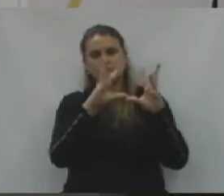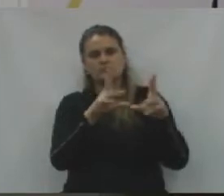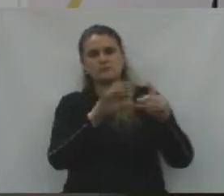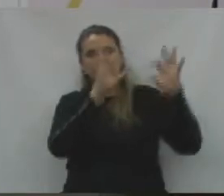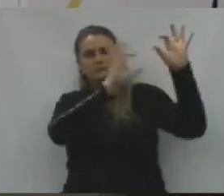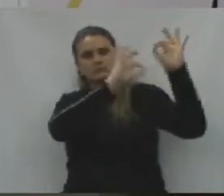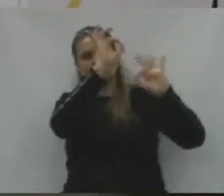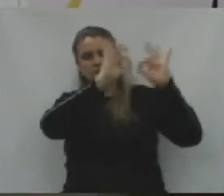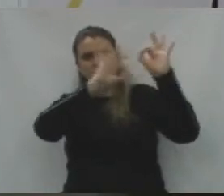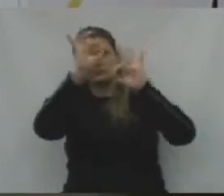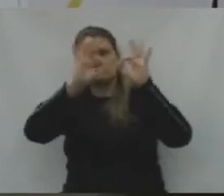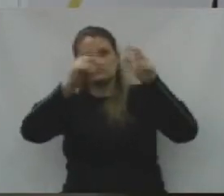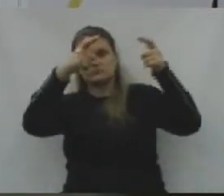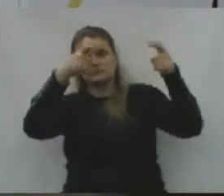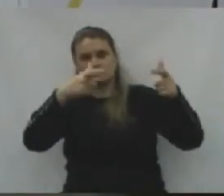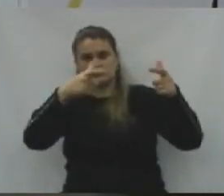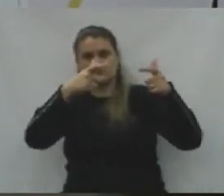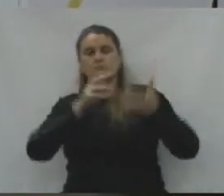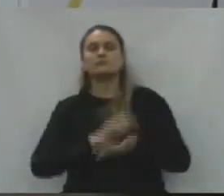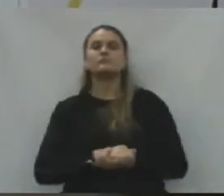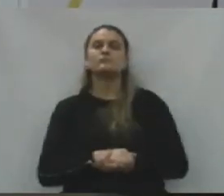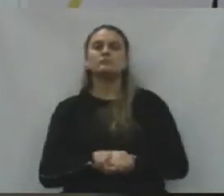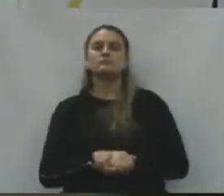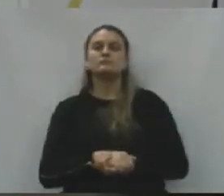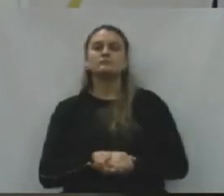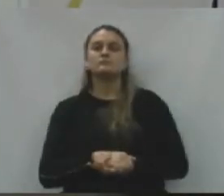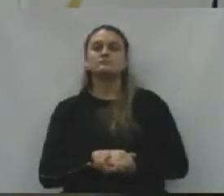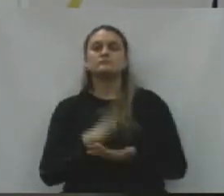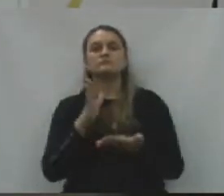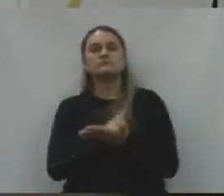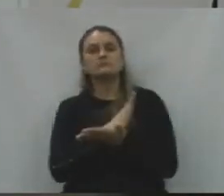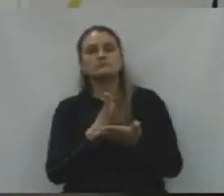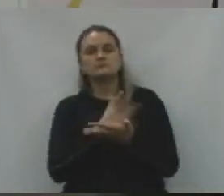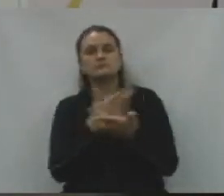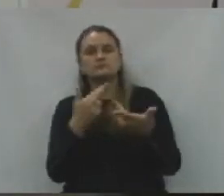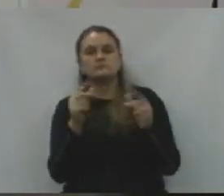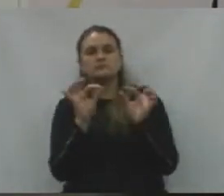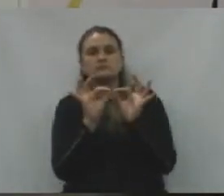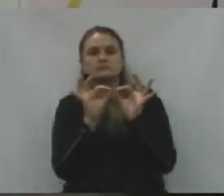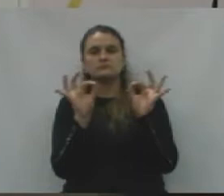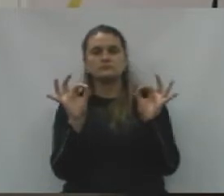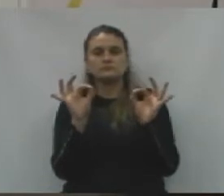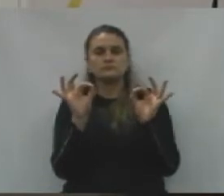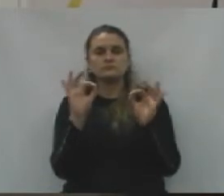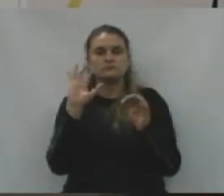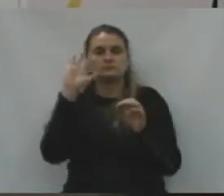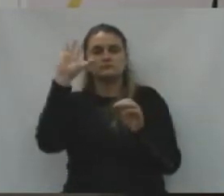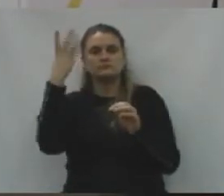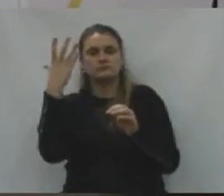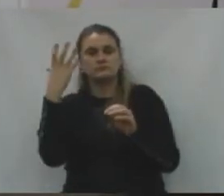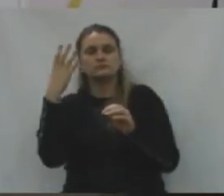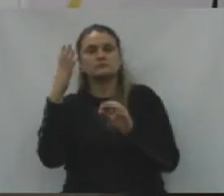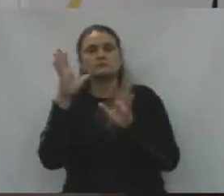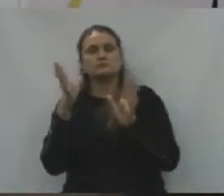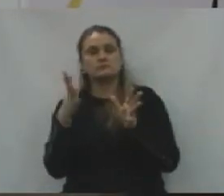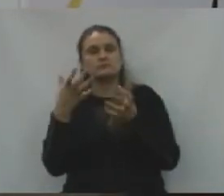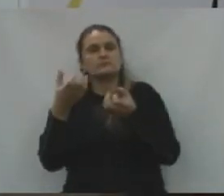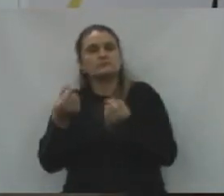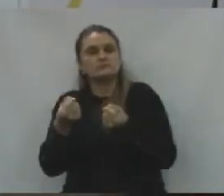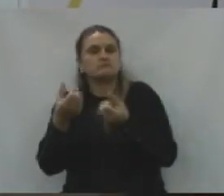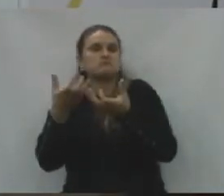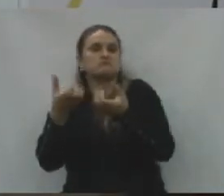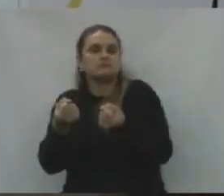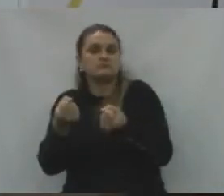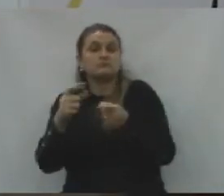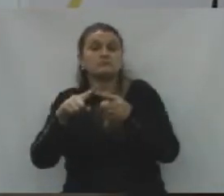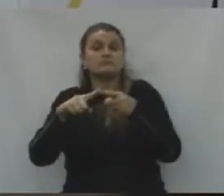toda a reforma, a recuperação daquele espaço. Algumas ações menores, ao longo do tempo, o Patrimônio Histórico foi